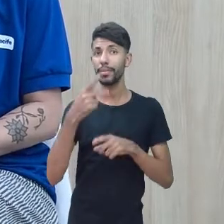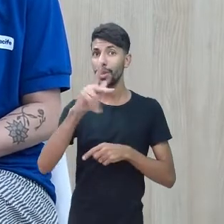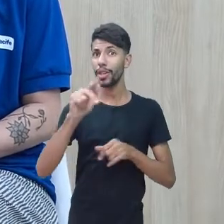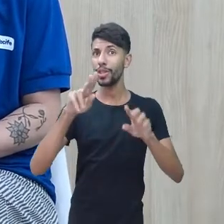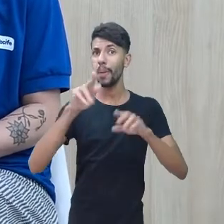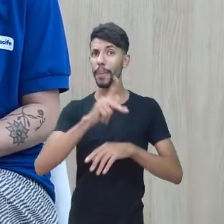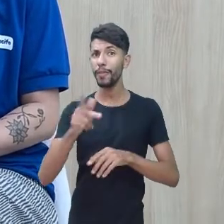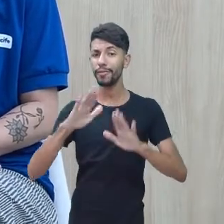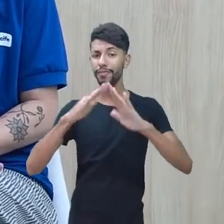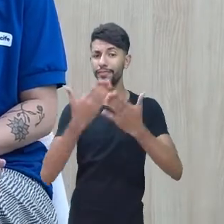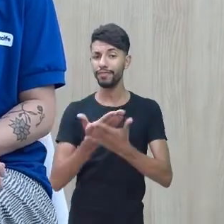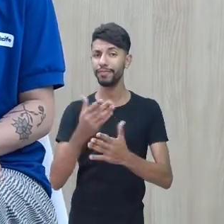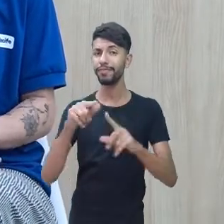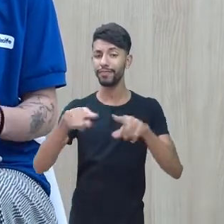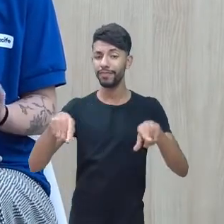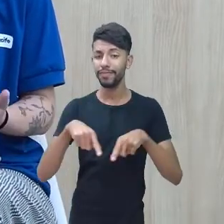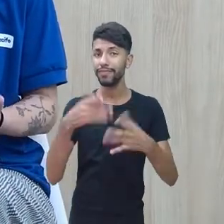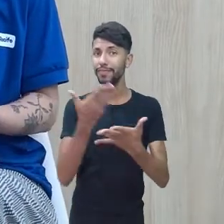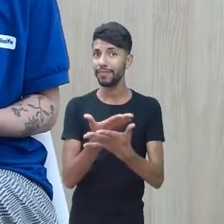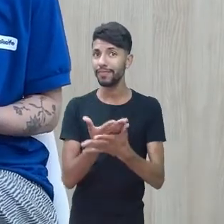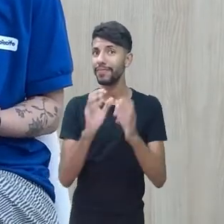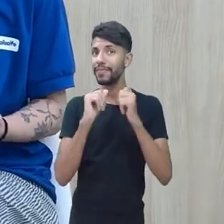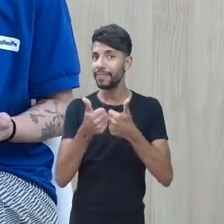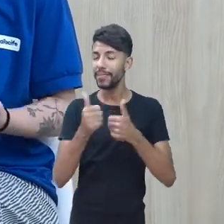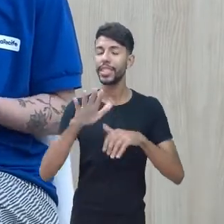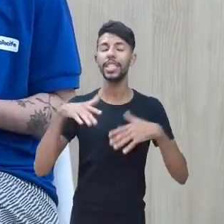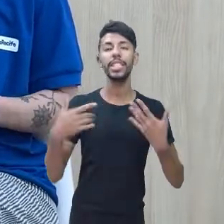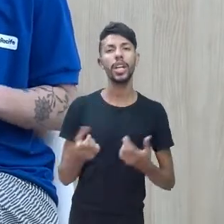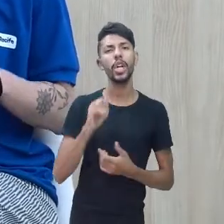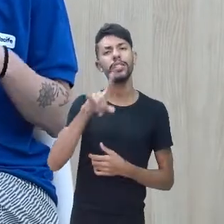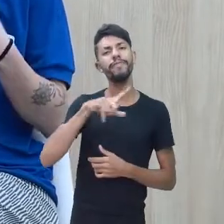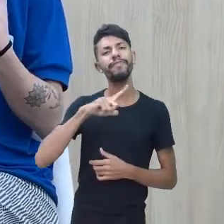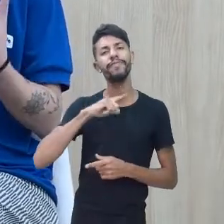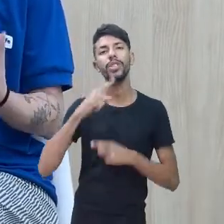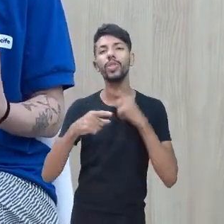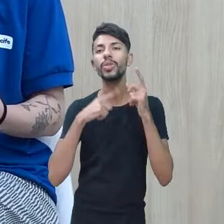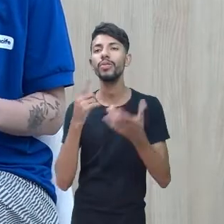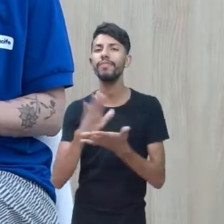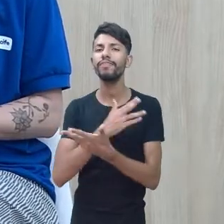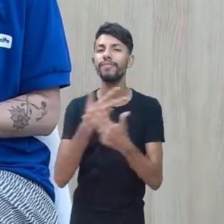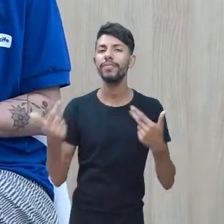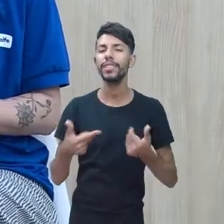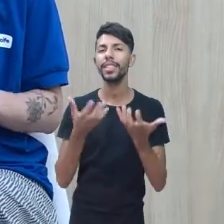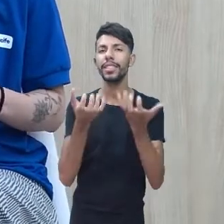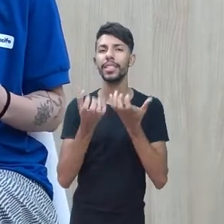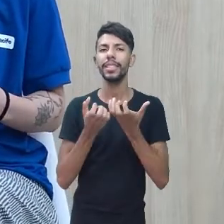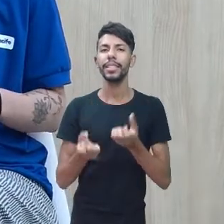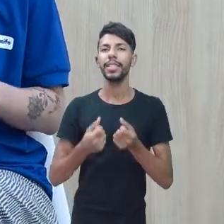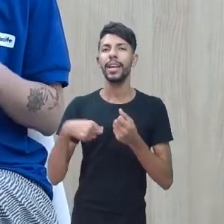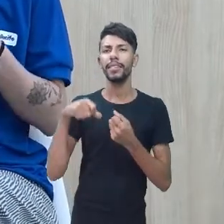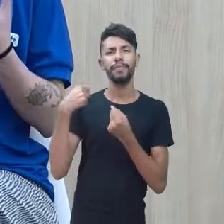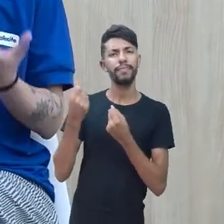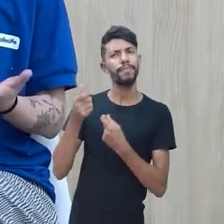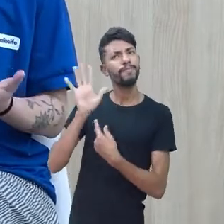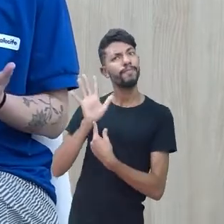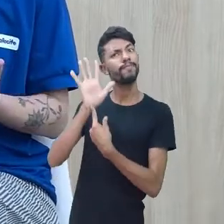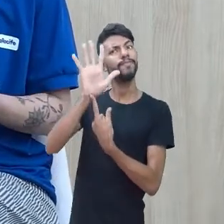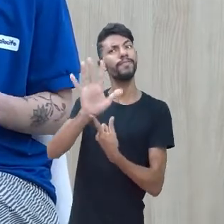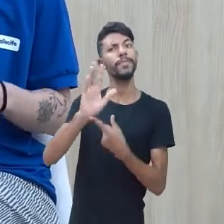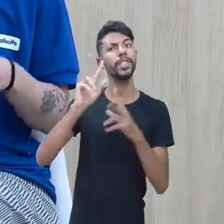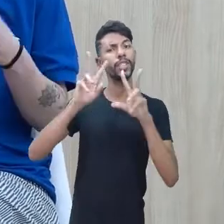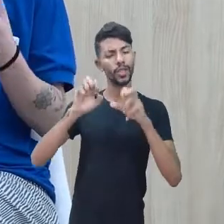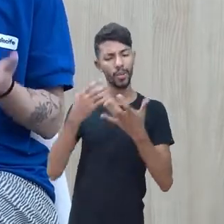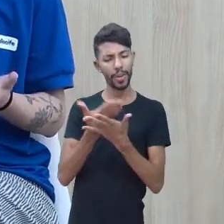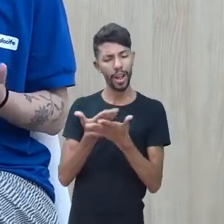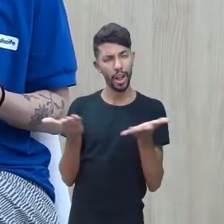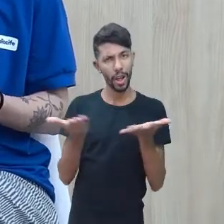em sala de aula. Então, qualquer dúvida que existir, alguma coisa que você queira destacar da aula de hoje,